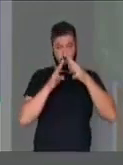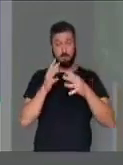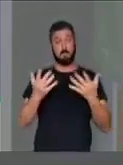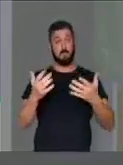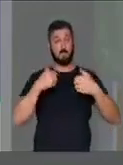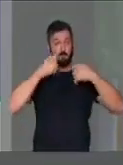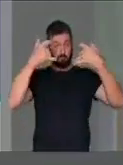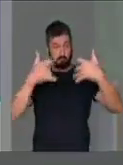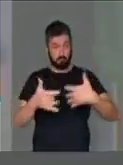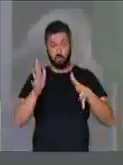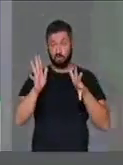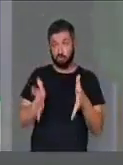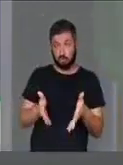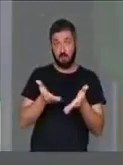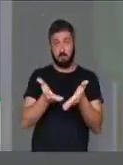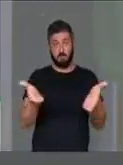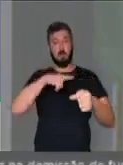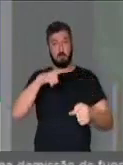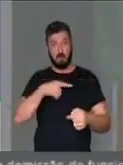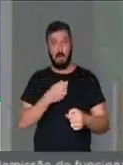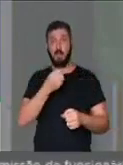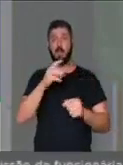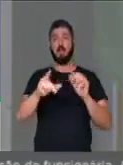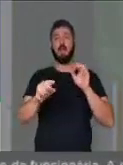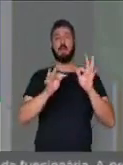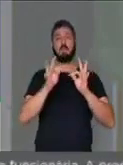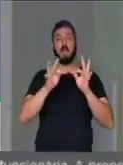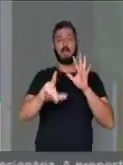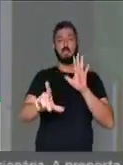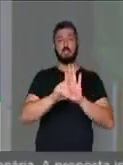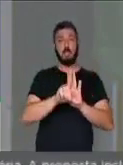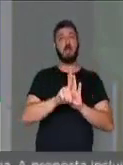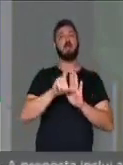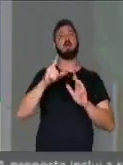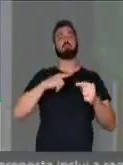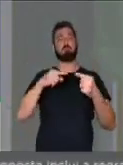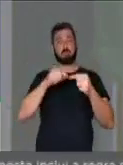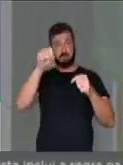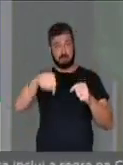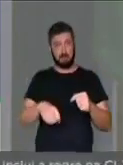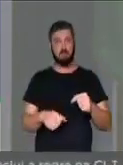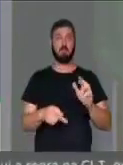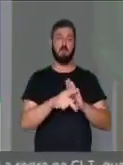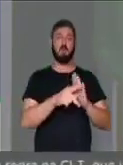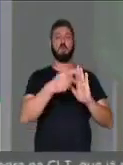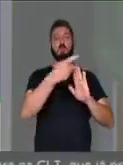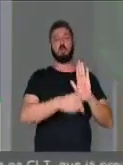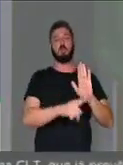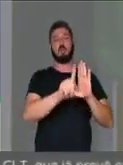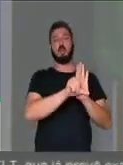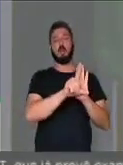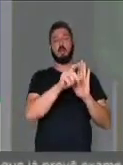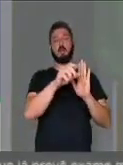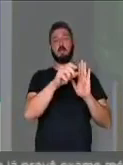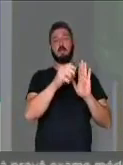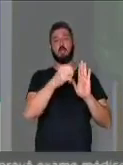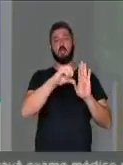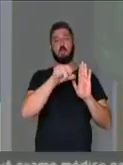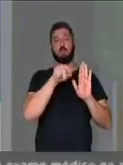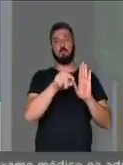energética. Cabe-nos agora, por designação do senhor presidente Rodrigo Maia, em nome das